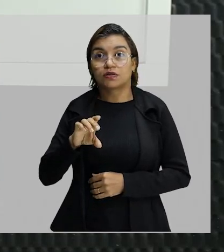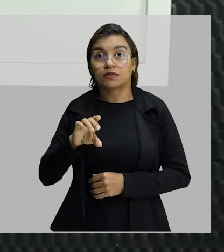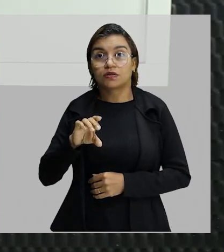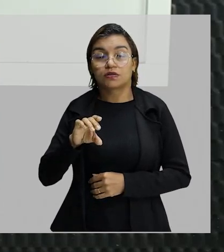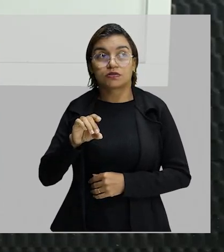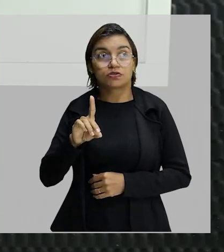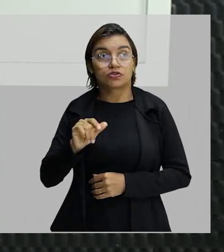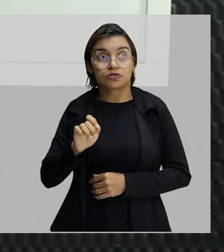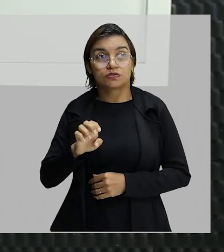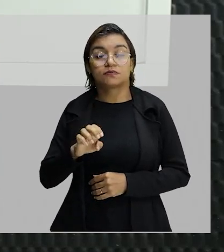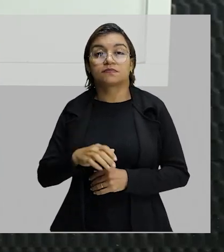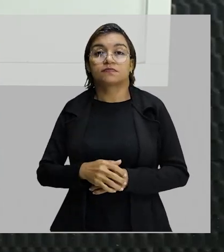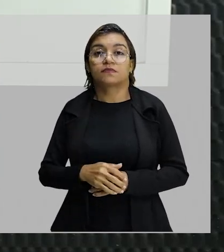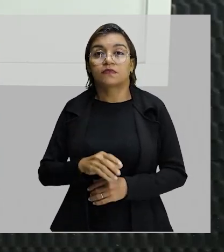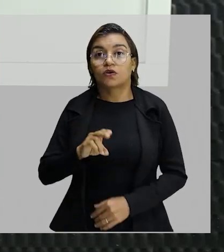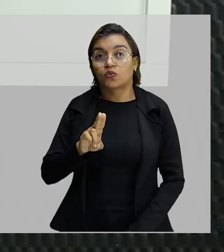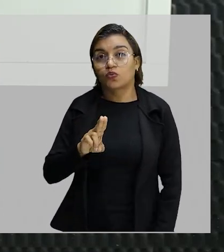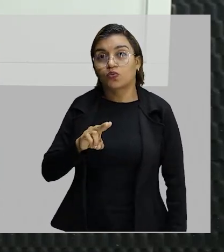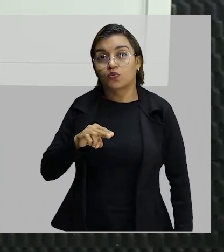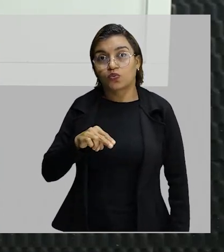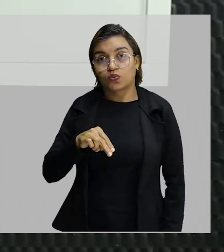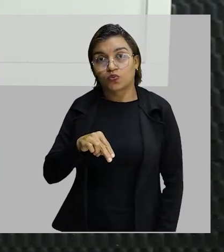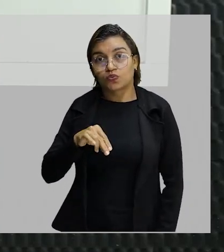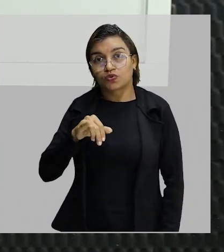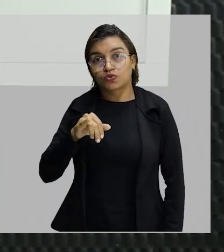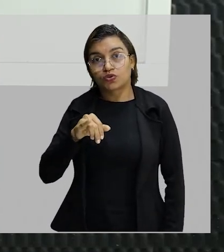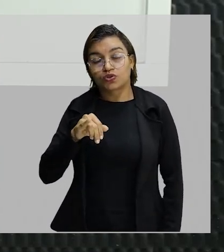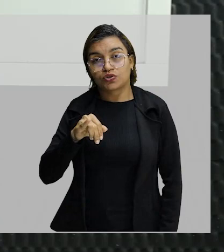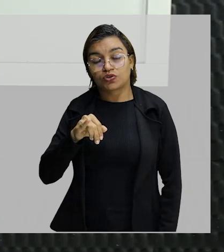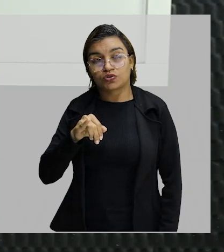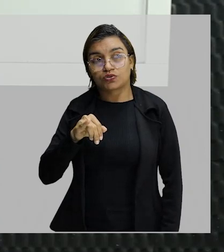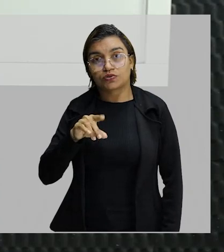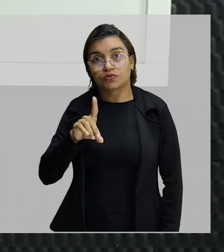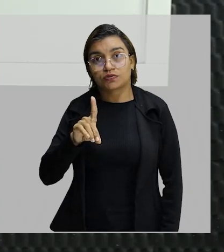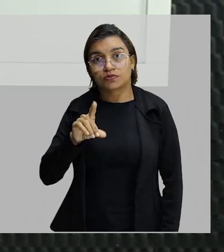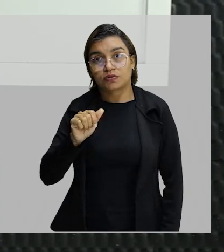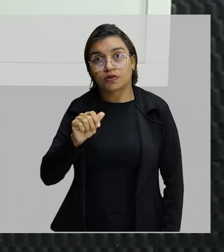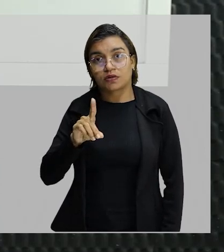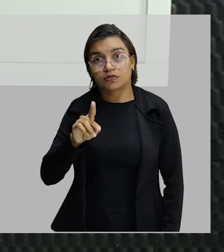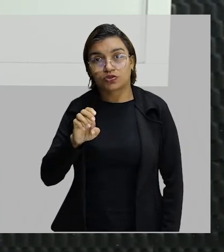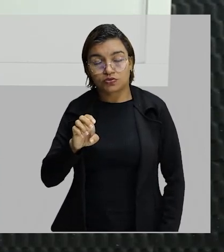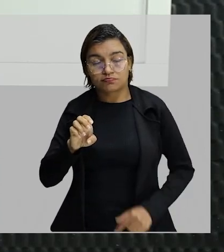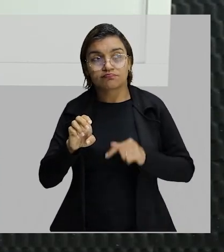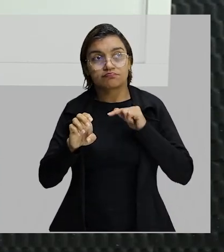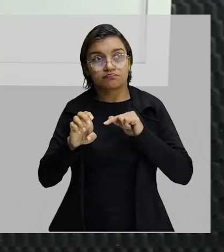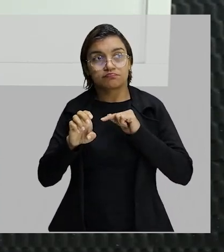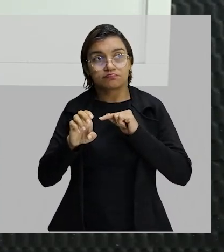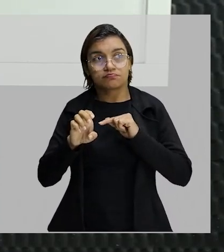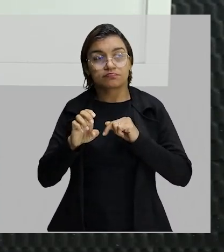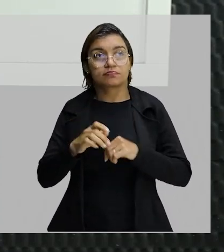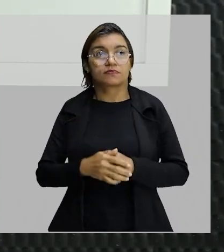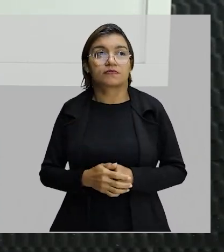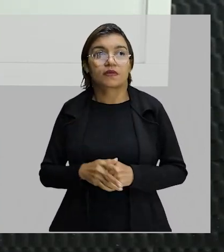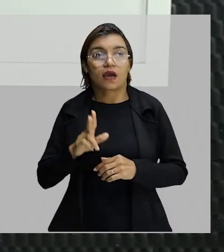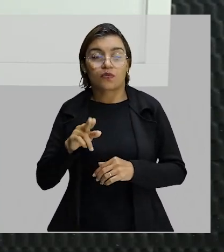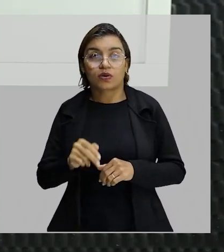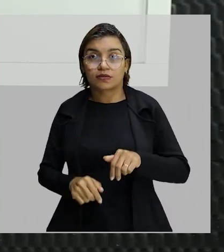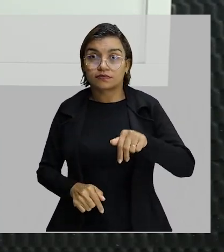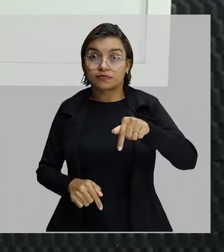quantidade de calor. A unidade é o joule ou a